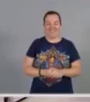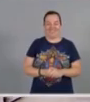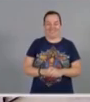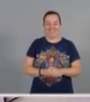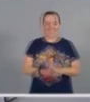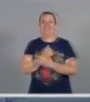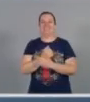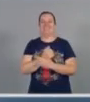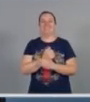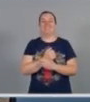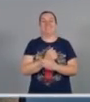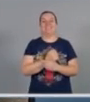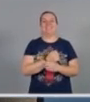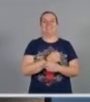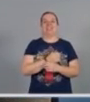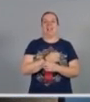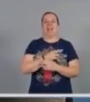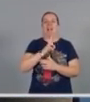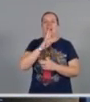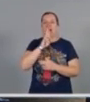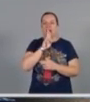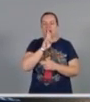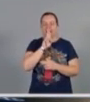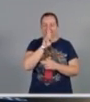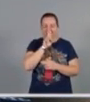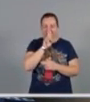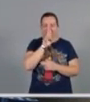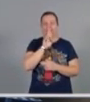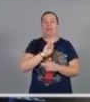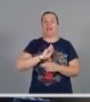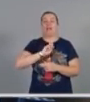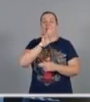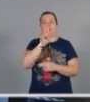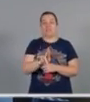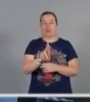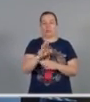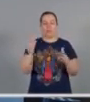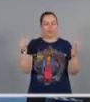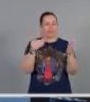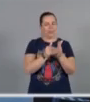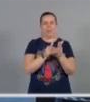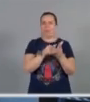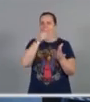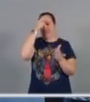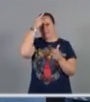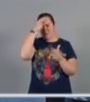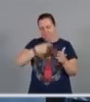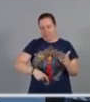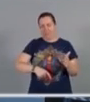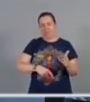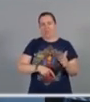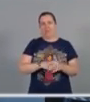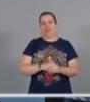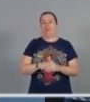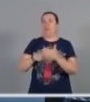a razão última da vida a razão última do ser humano é